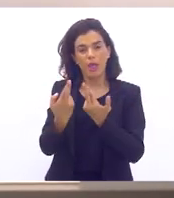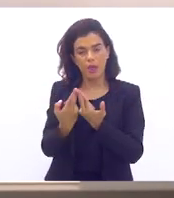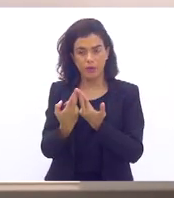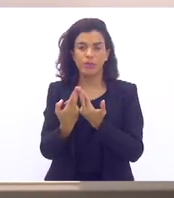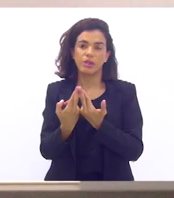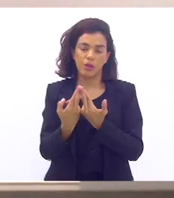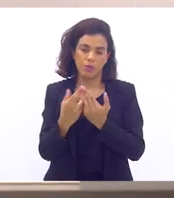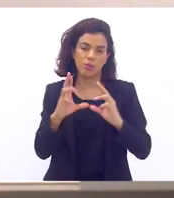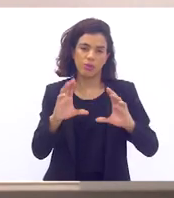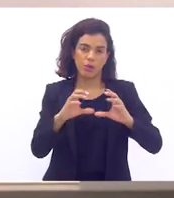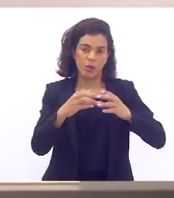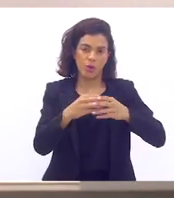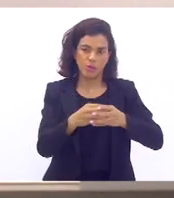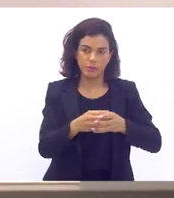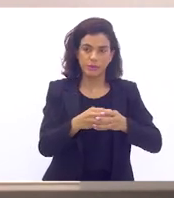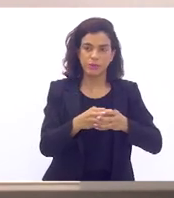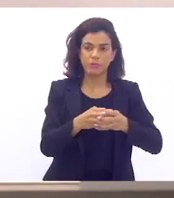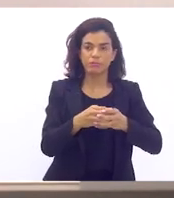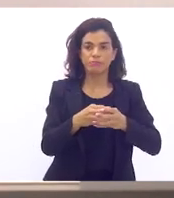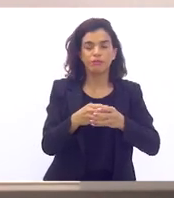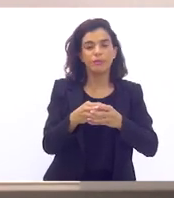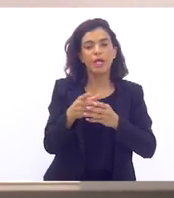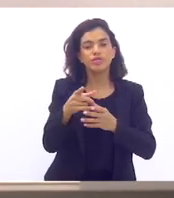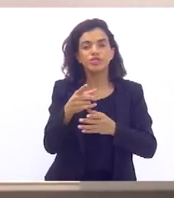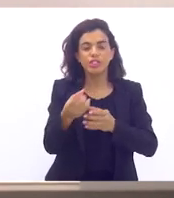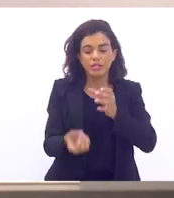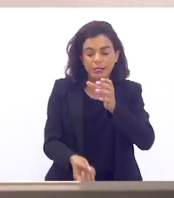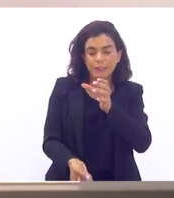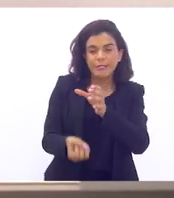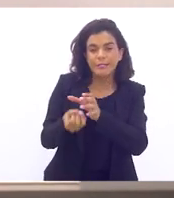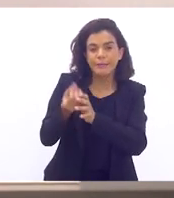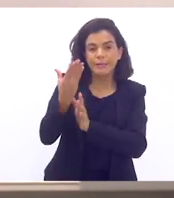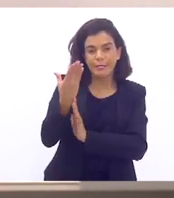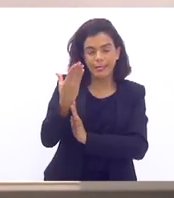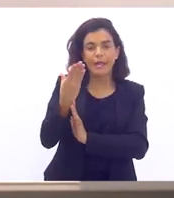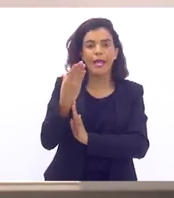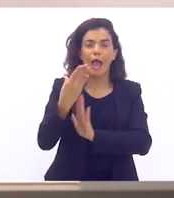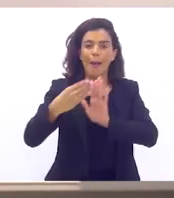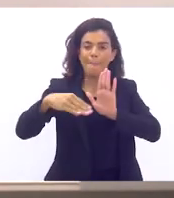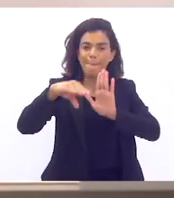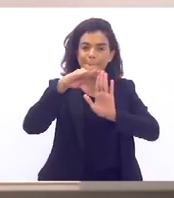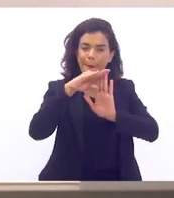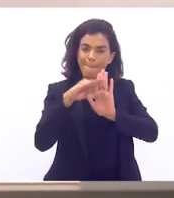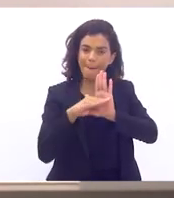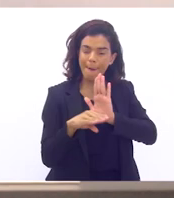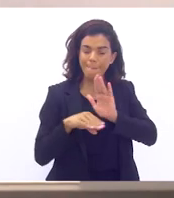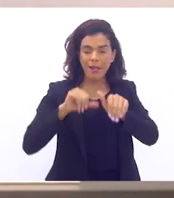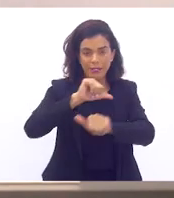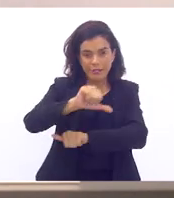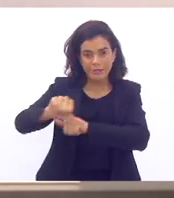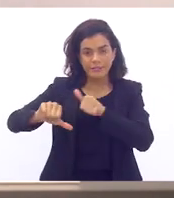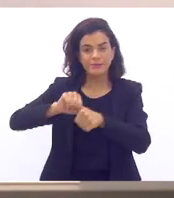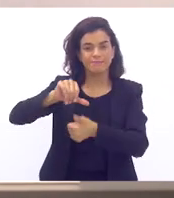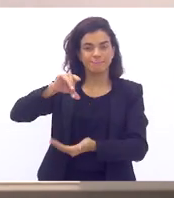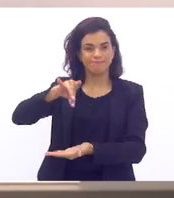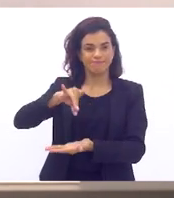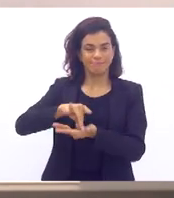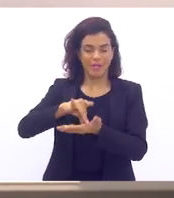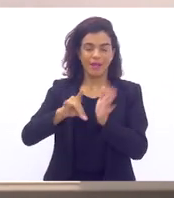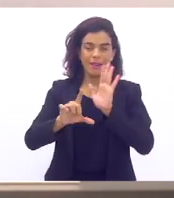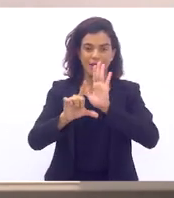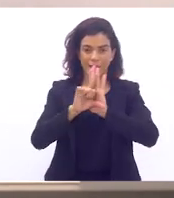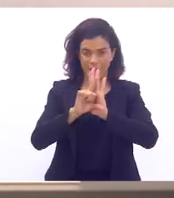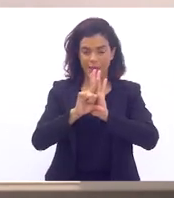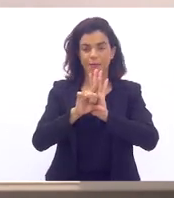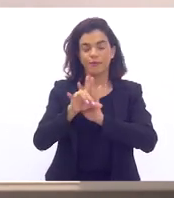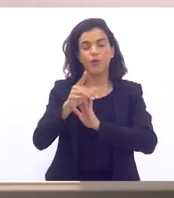internas para que a gente possa instrumentalizar esse desejo de transformar em lei algo que veio da sociedade